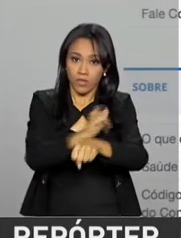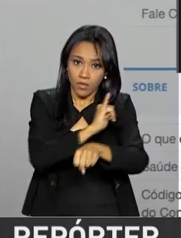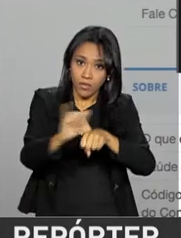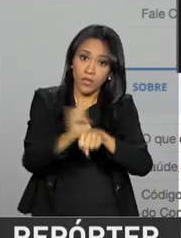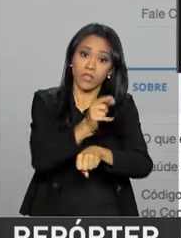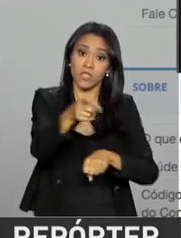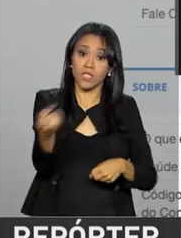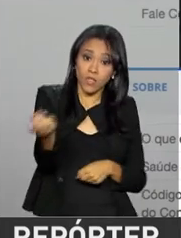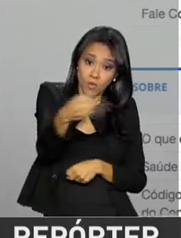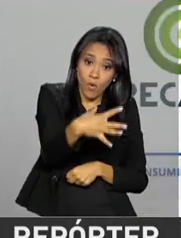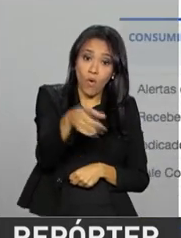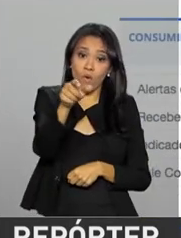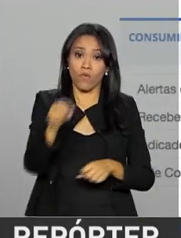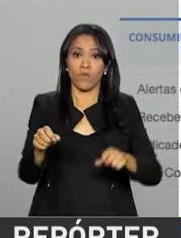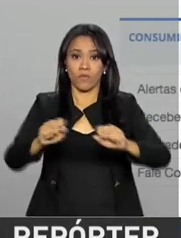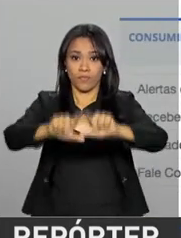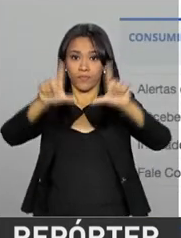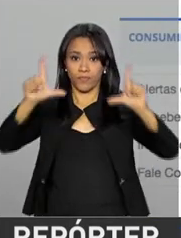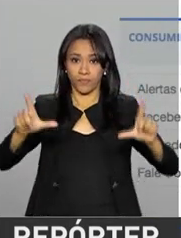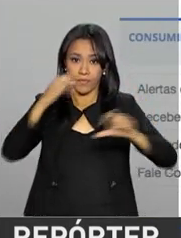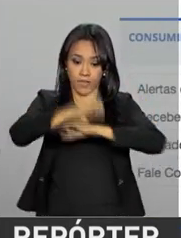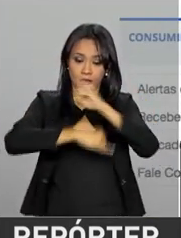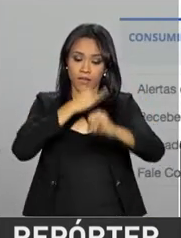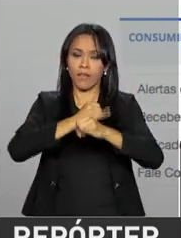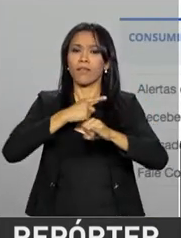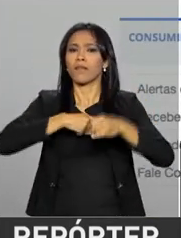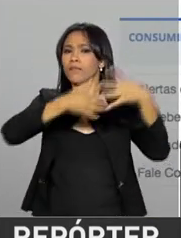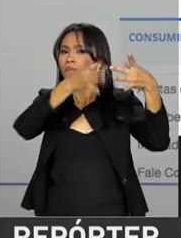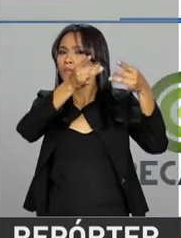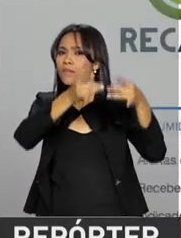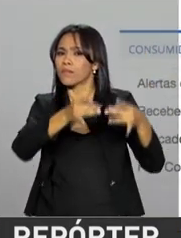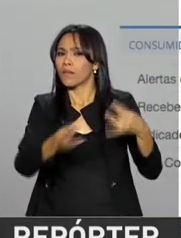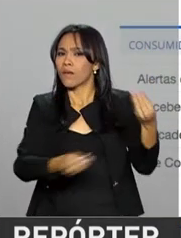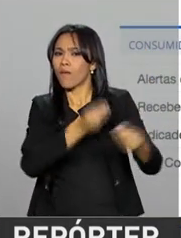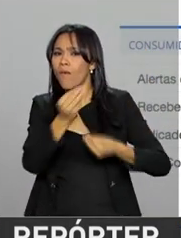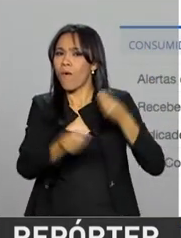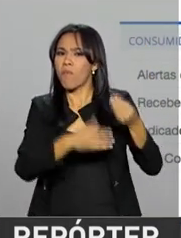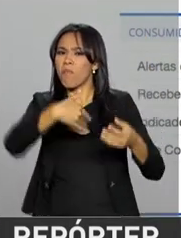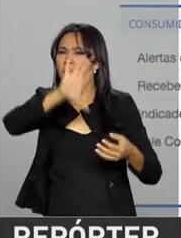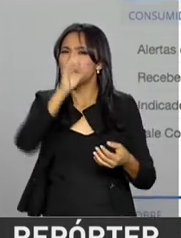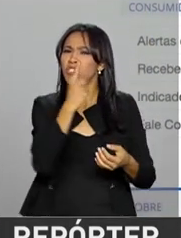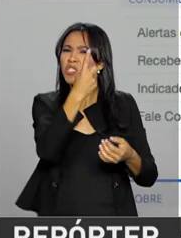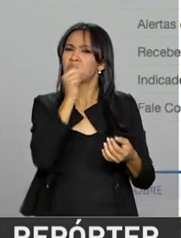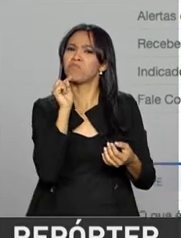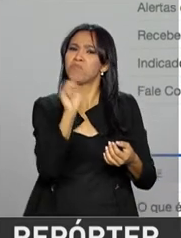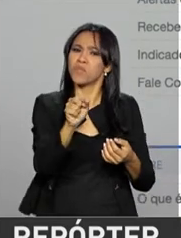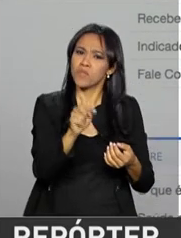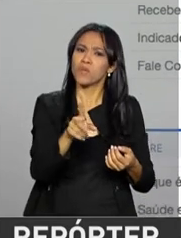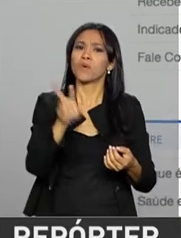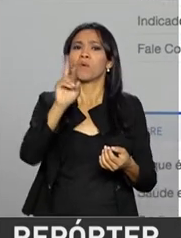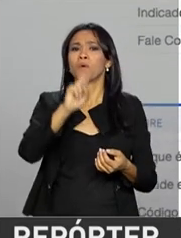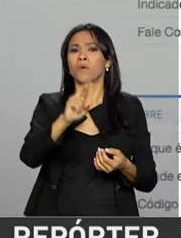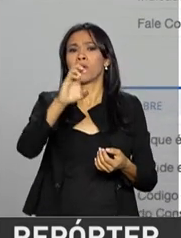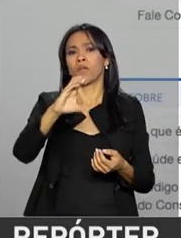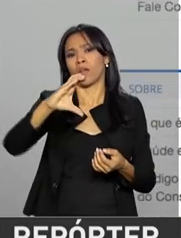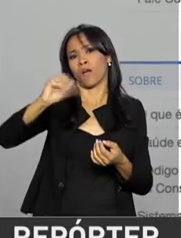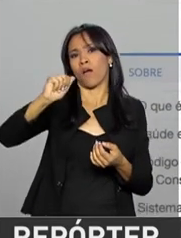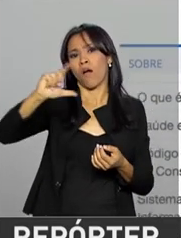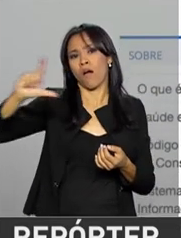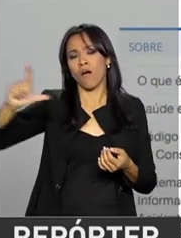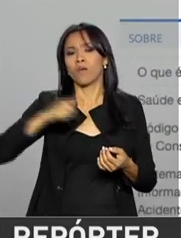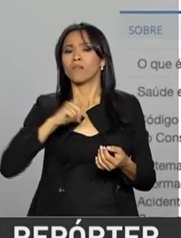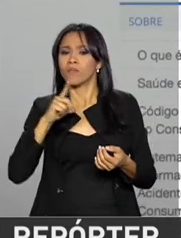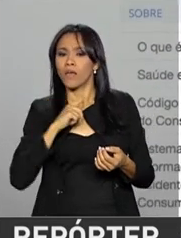nova plataforma traz acesso rápido e detalhado aos mais de mil recordes em andamento com ferramenta de busca